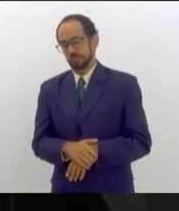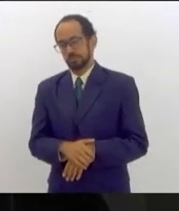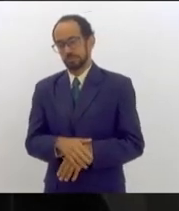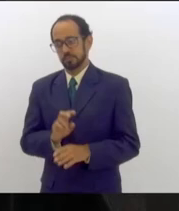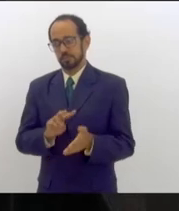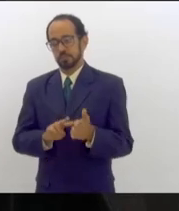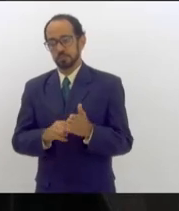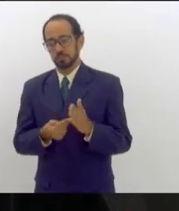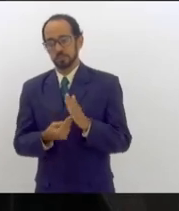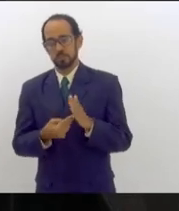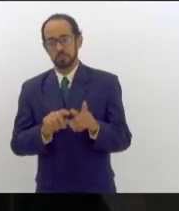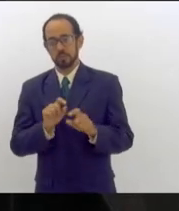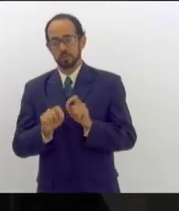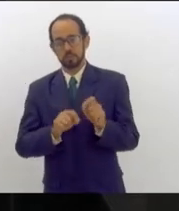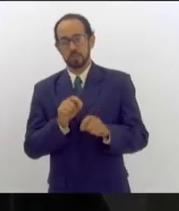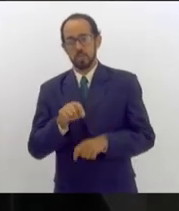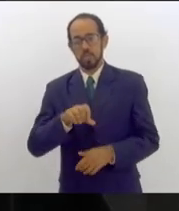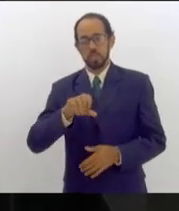é